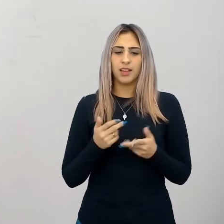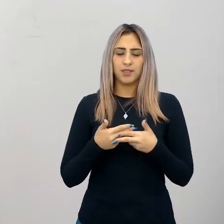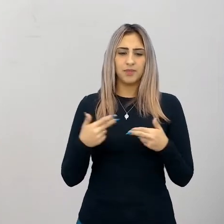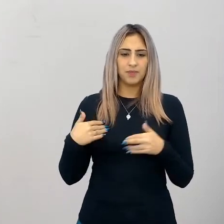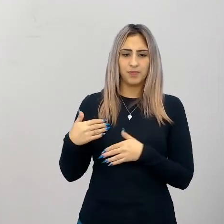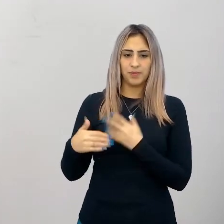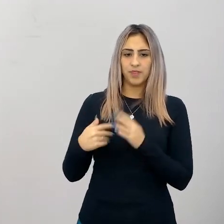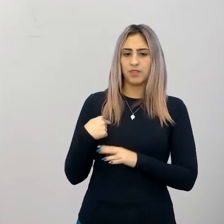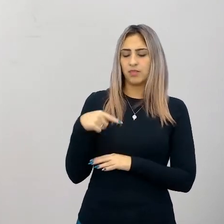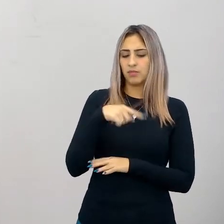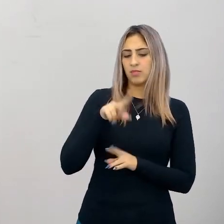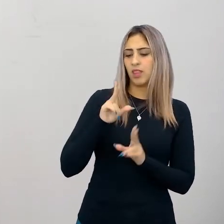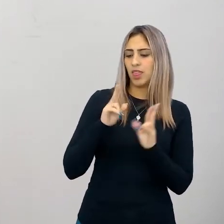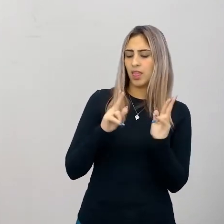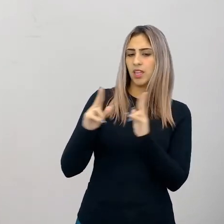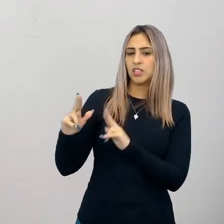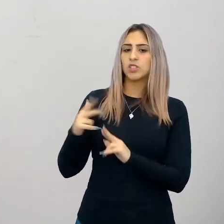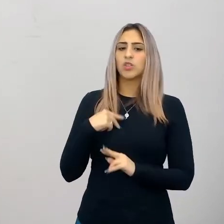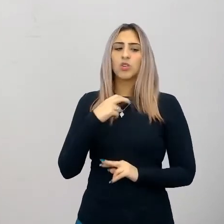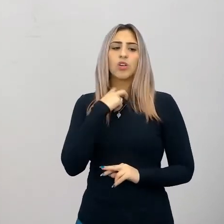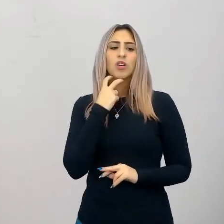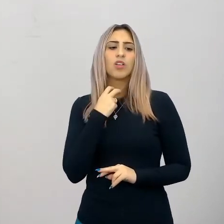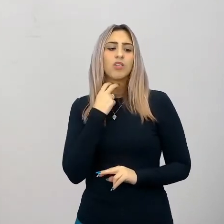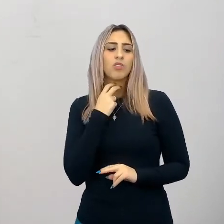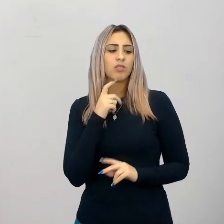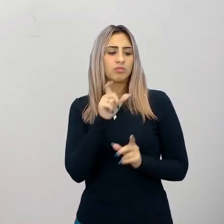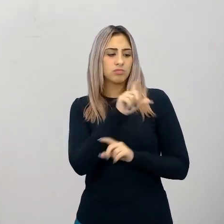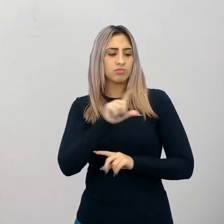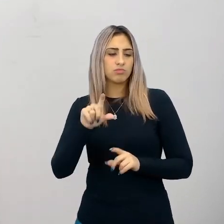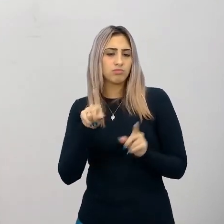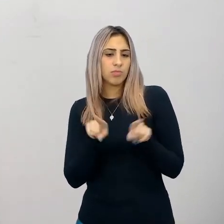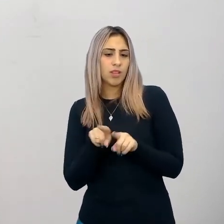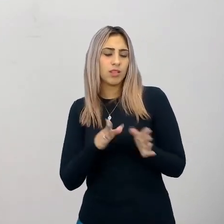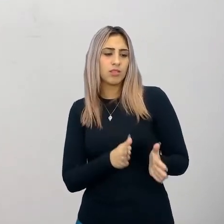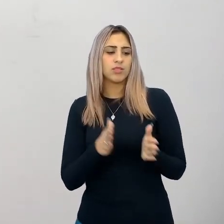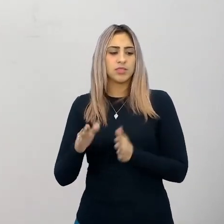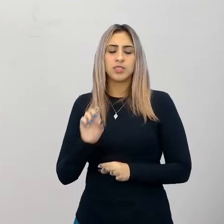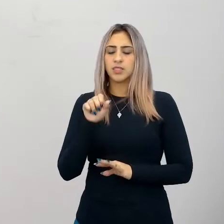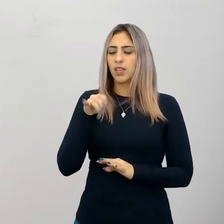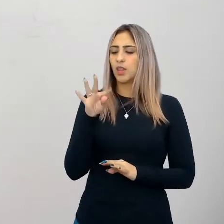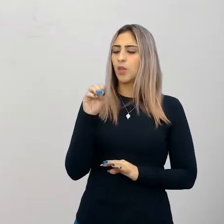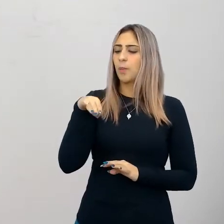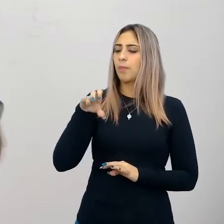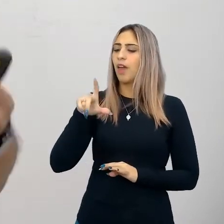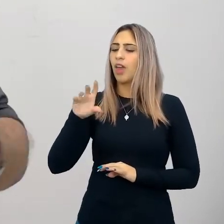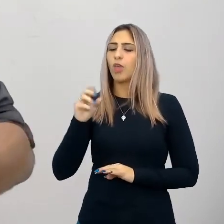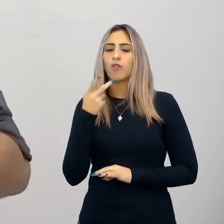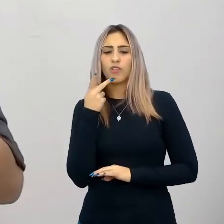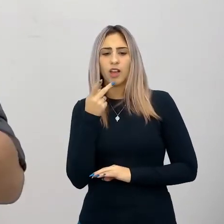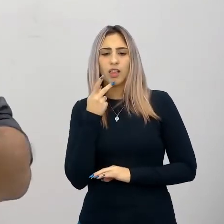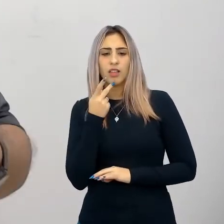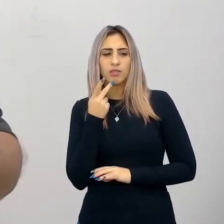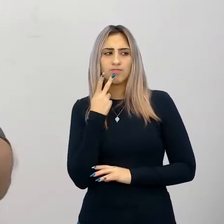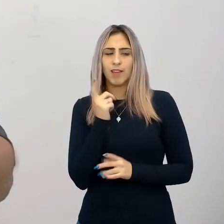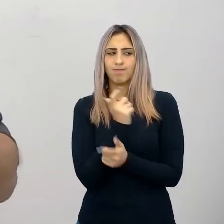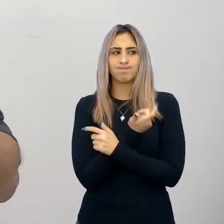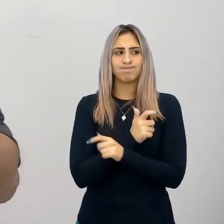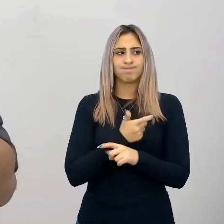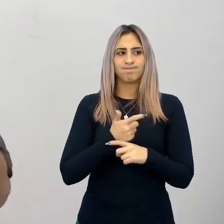para reler às vezes alguns trechos, é a voz do João Grilo, do Nath Tergaile, né, do Celton Mello, falando, porque o filme ficou tão